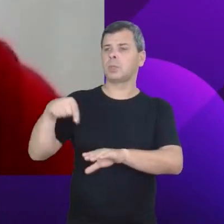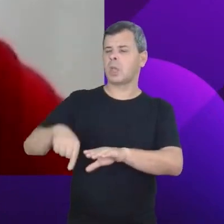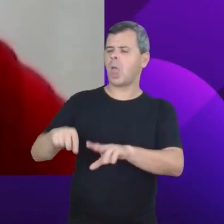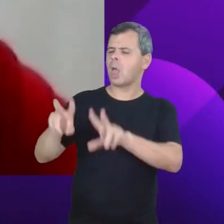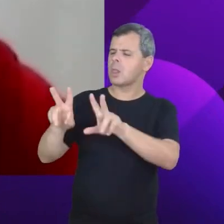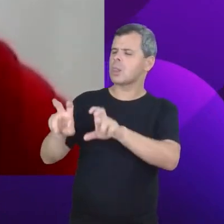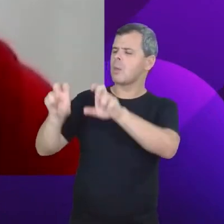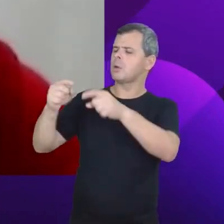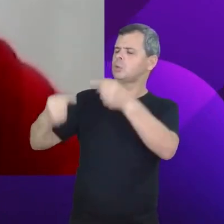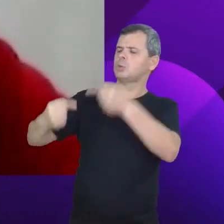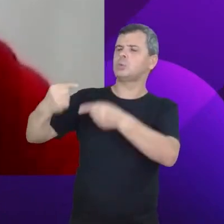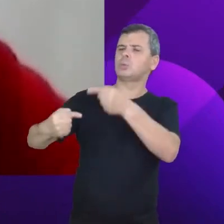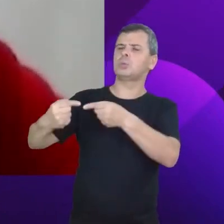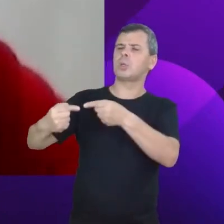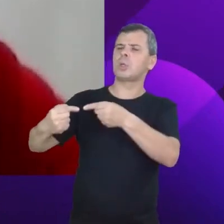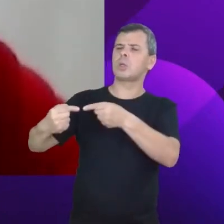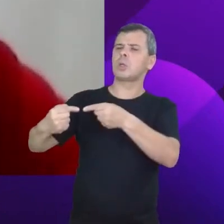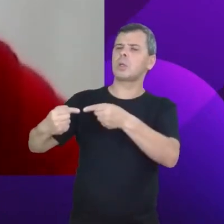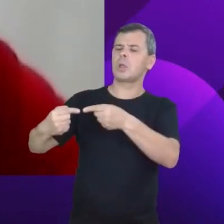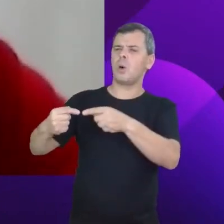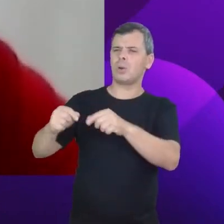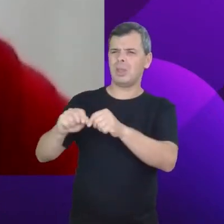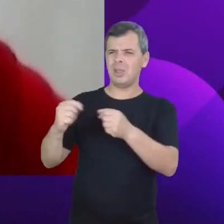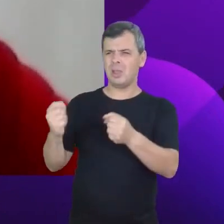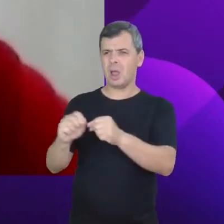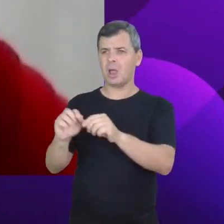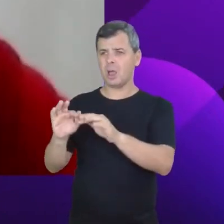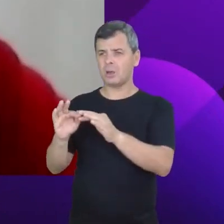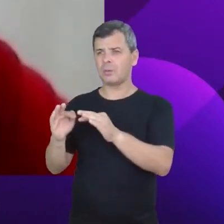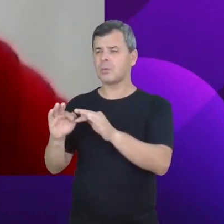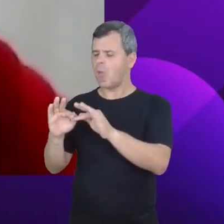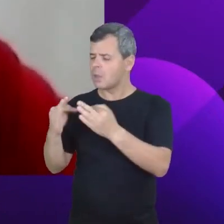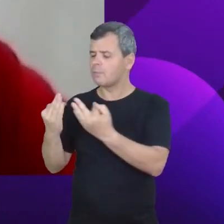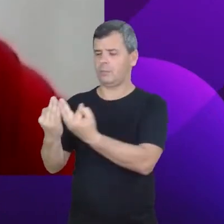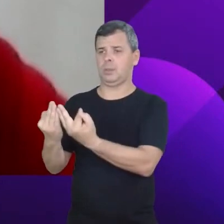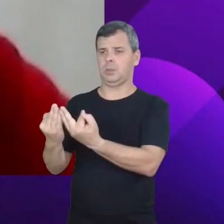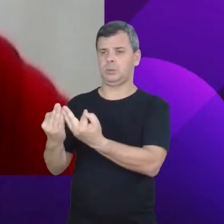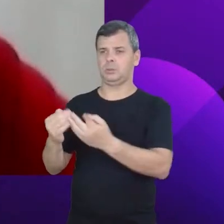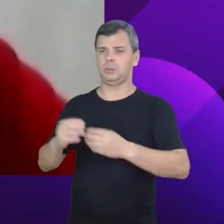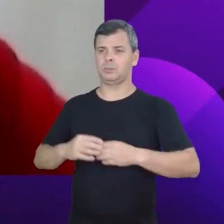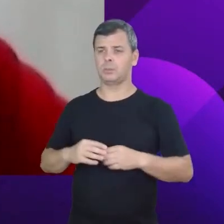para essas discussões, as famílias, o seio das famílias,